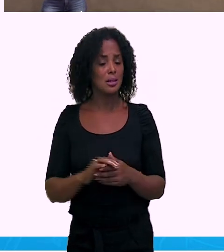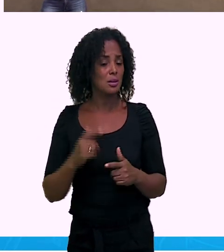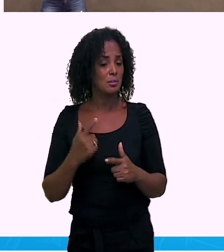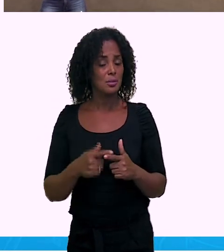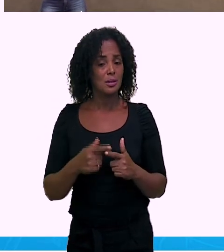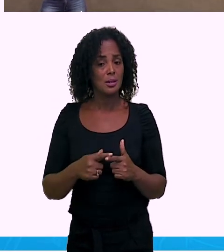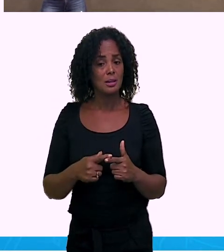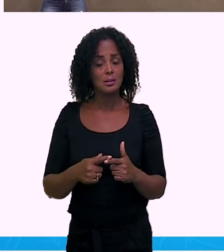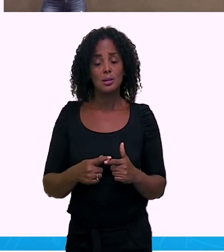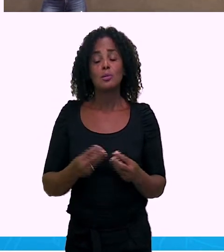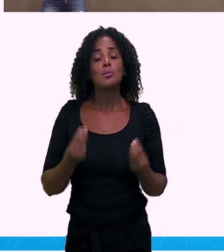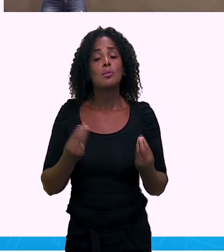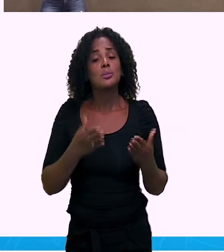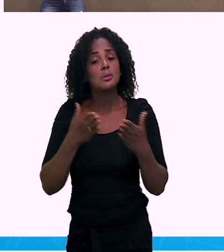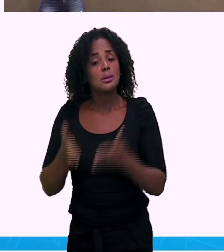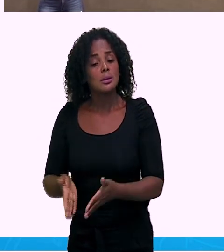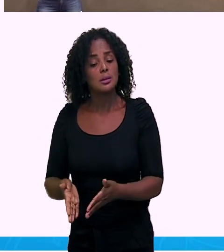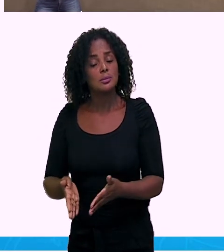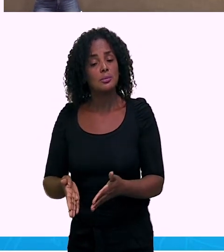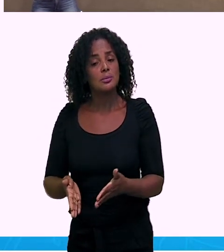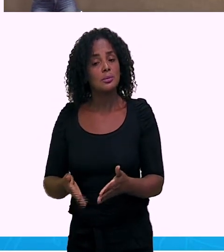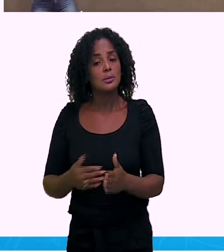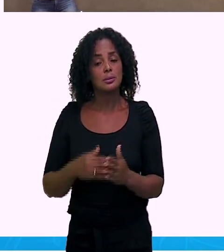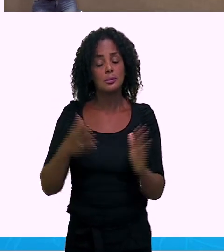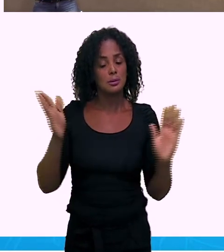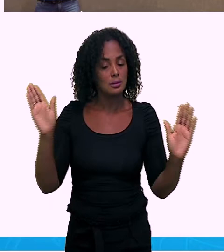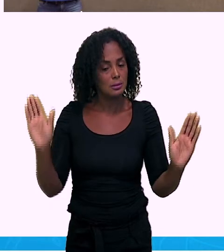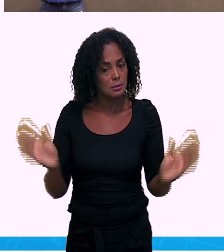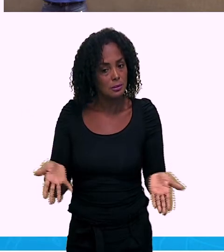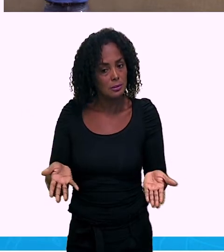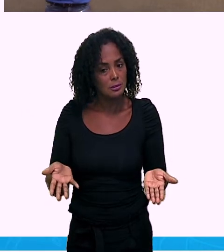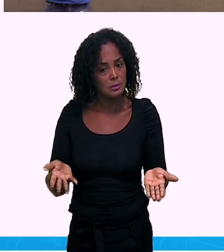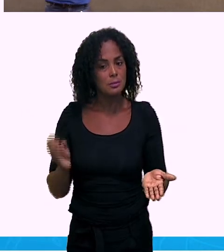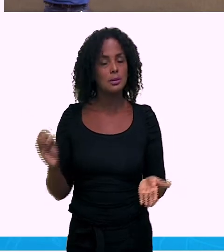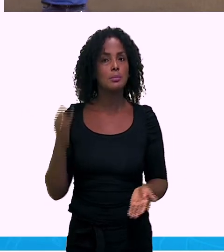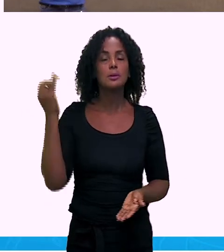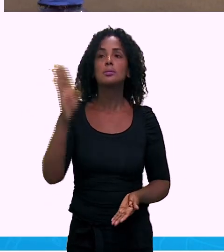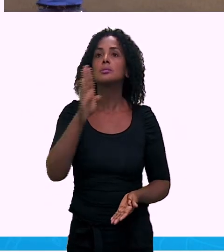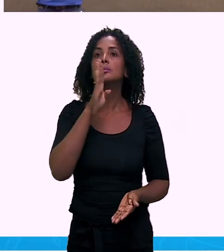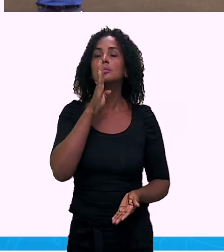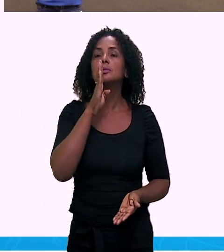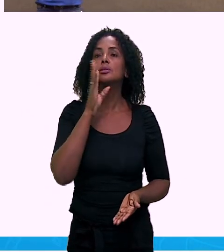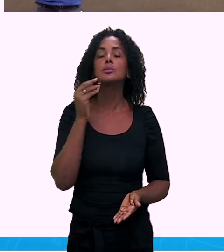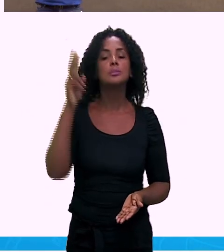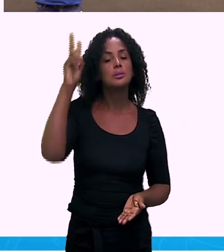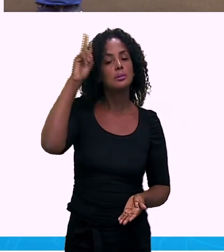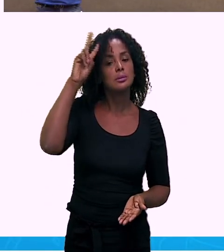como chegamos até hoje. Então é muito importante conhecer sobre a história